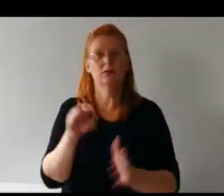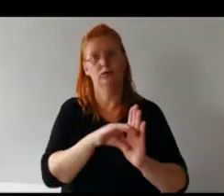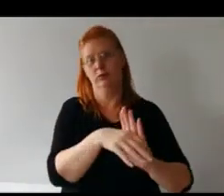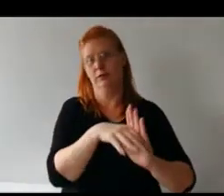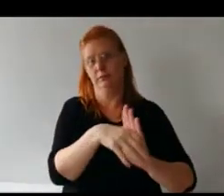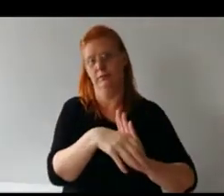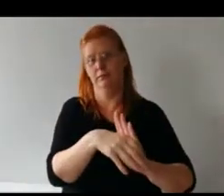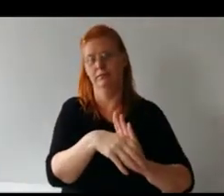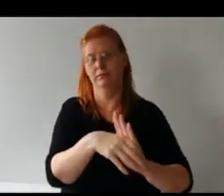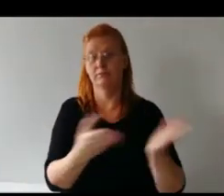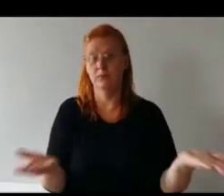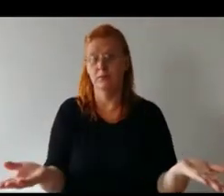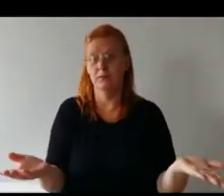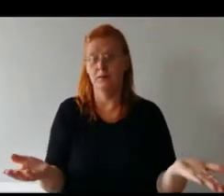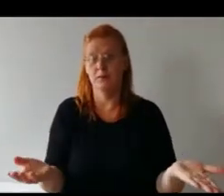conceito,